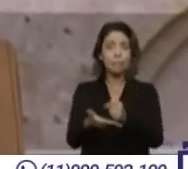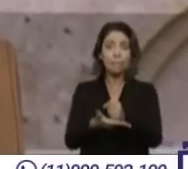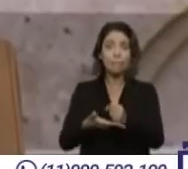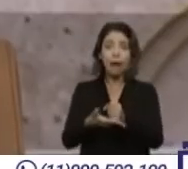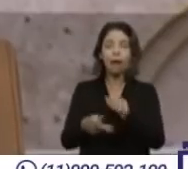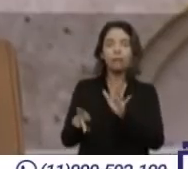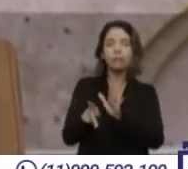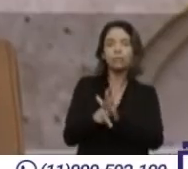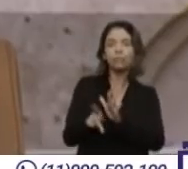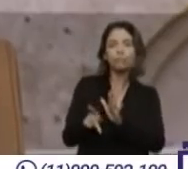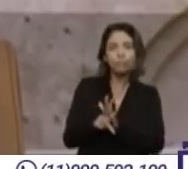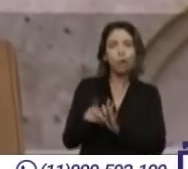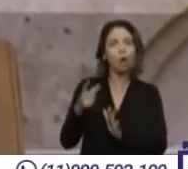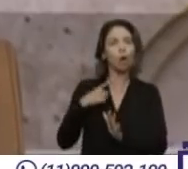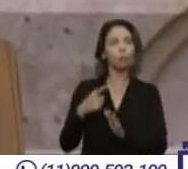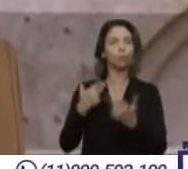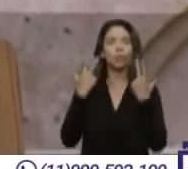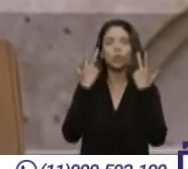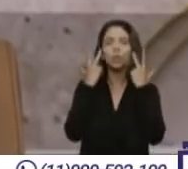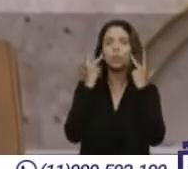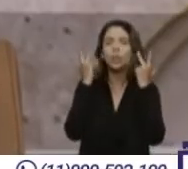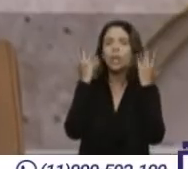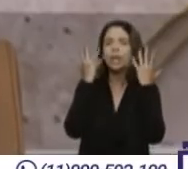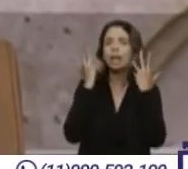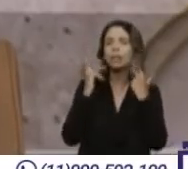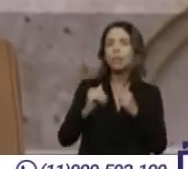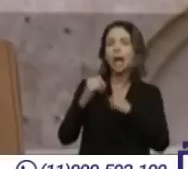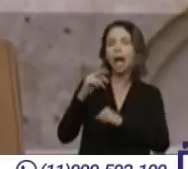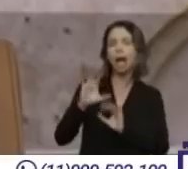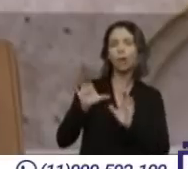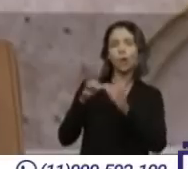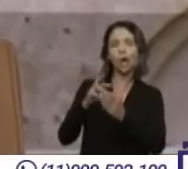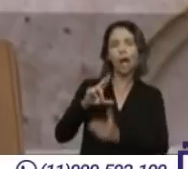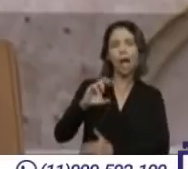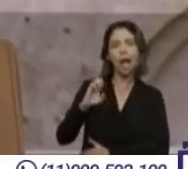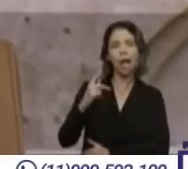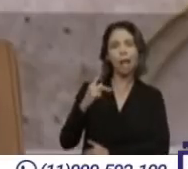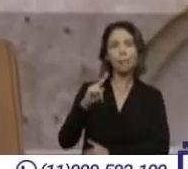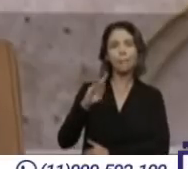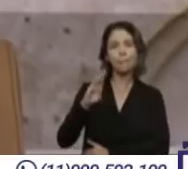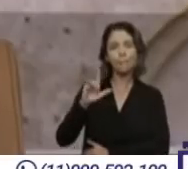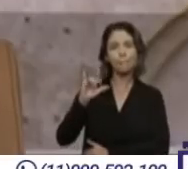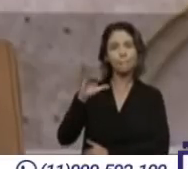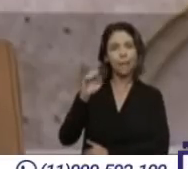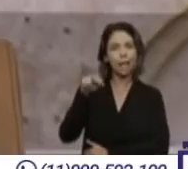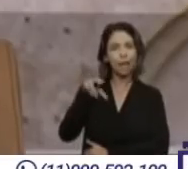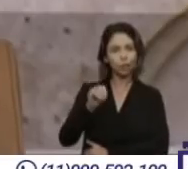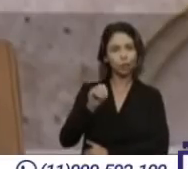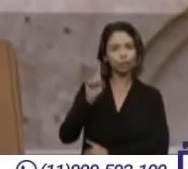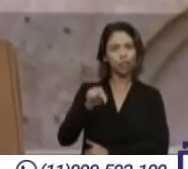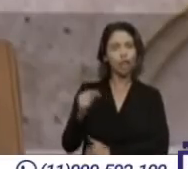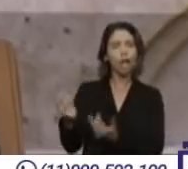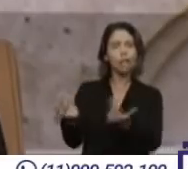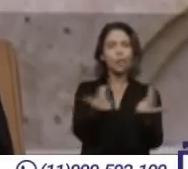princípio republicano e suas naturais derivações, com destaque à essencial